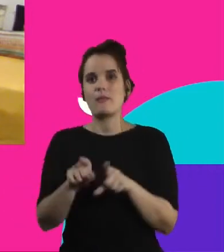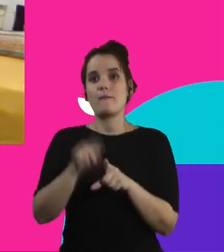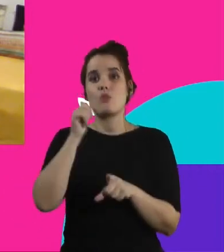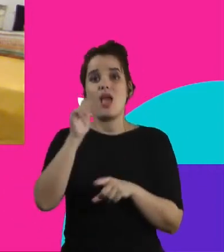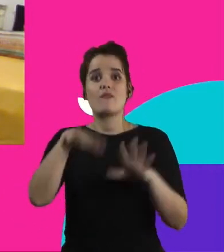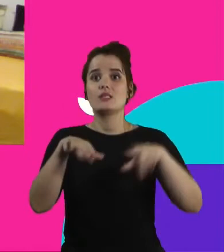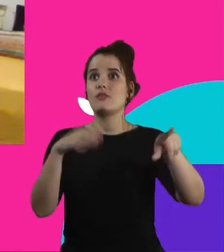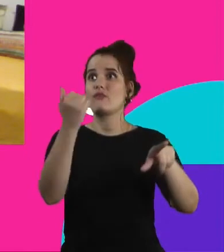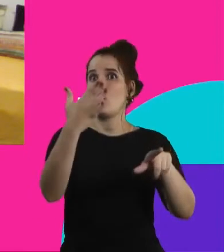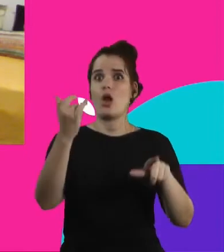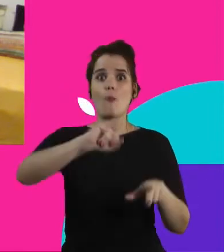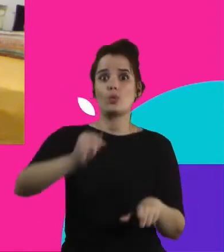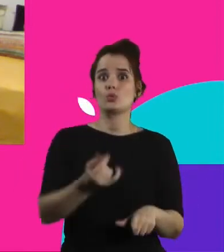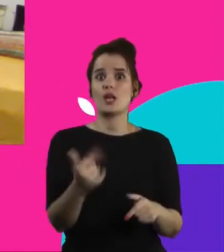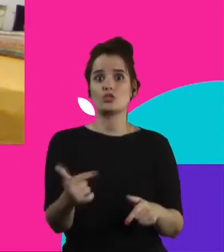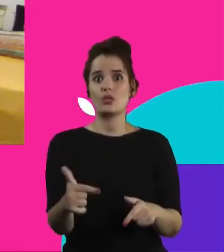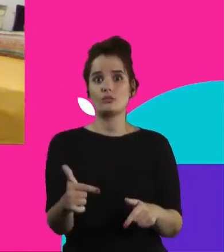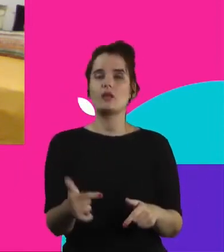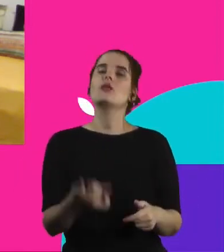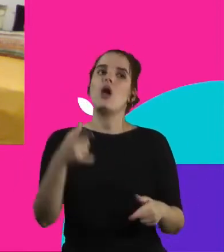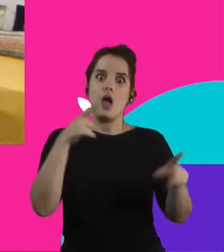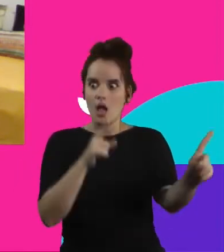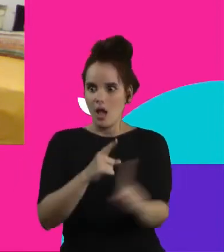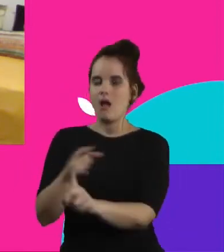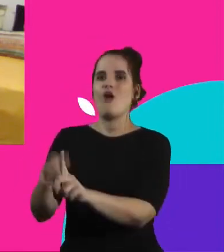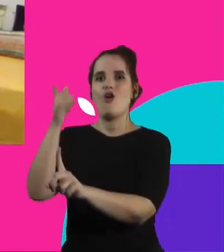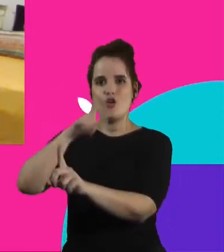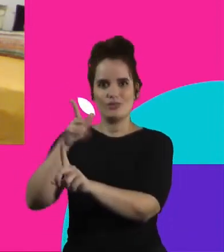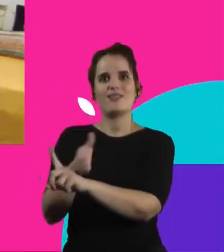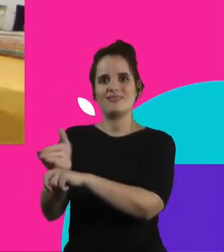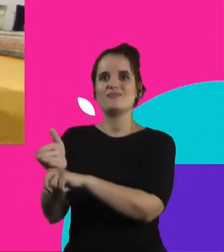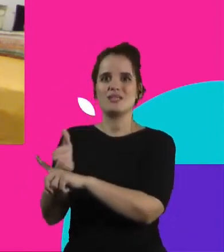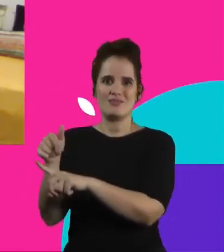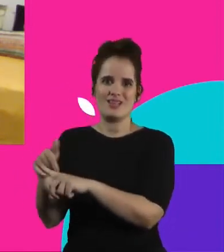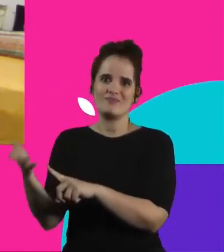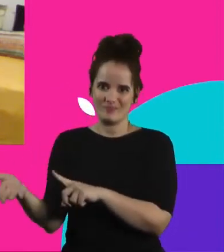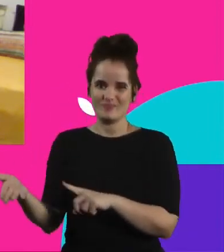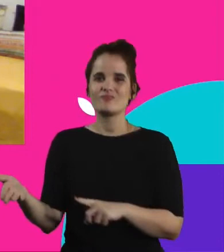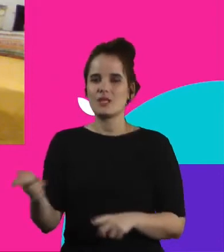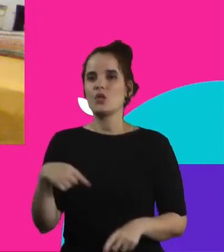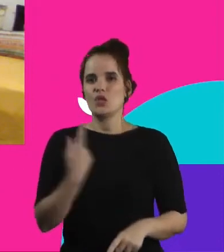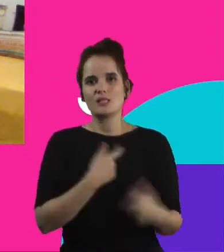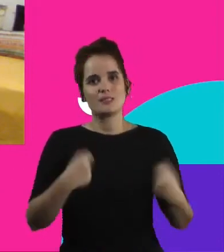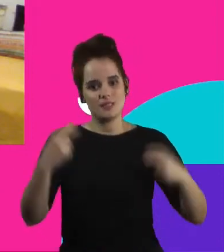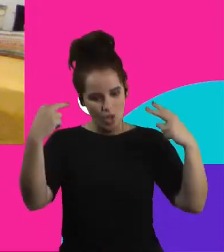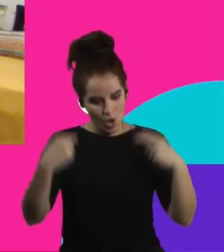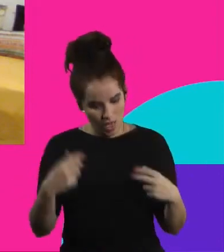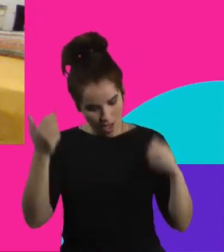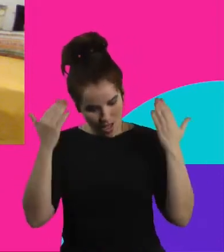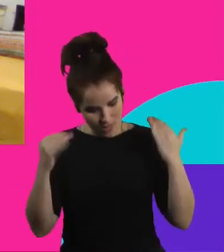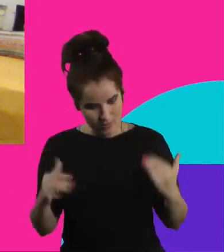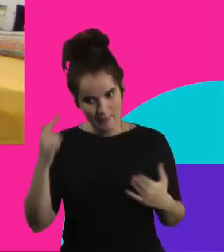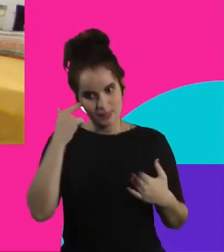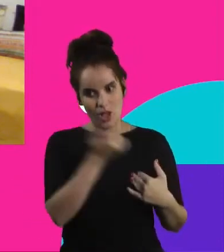nenhuma oportunidade se não fosse a porta da Reprograma, sabe? Então, para a gente, foi um processo. A gente teve que olhar para a gente. Acho que antes de pensar